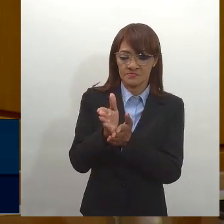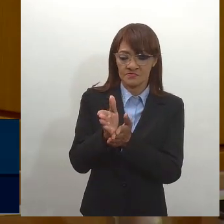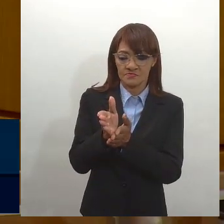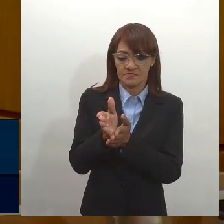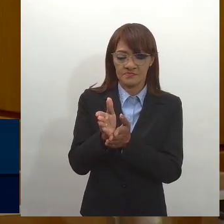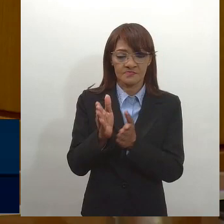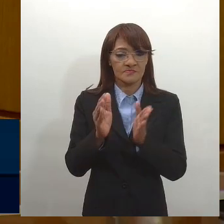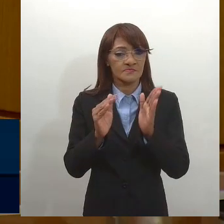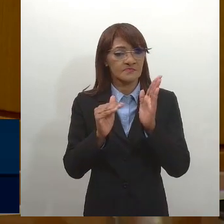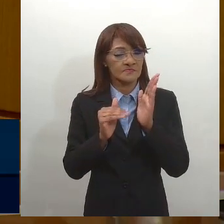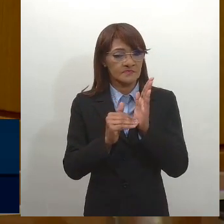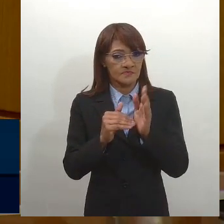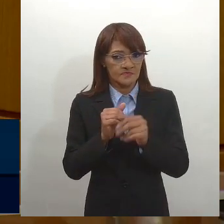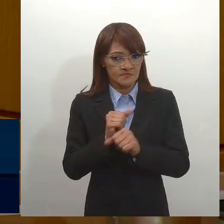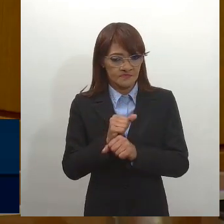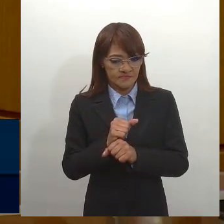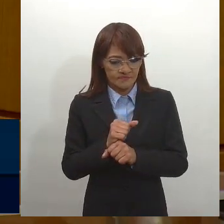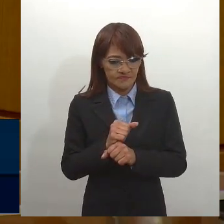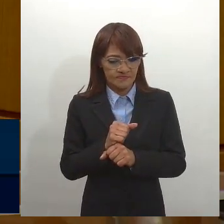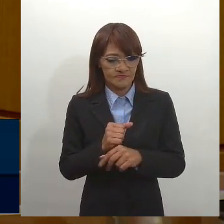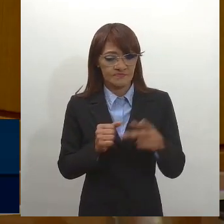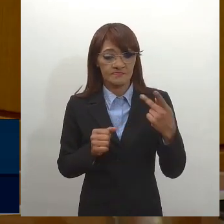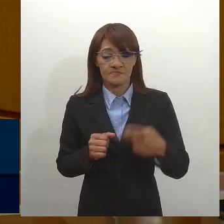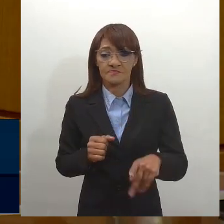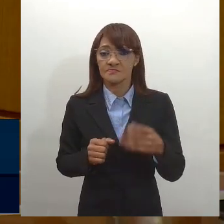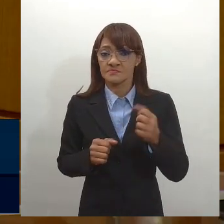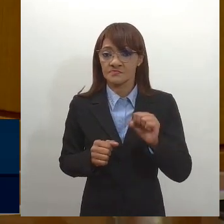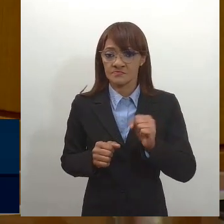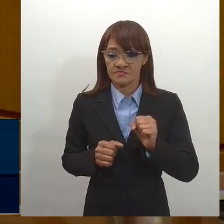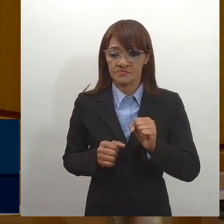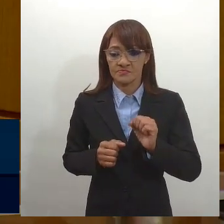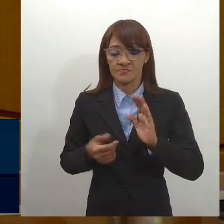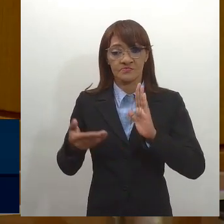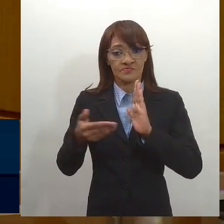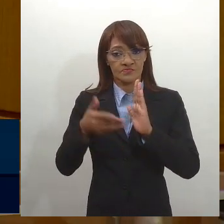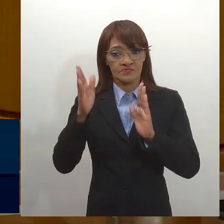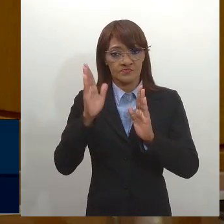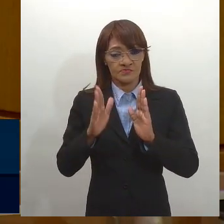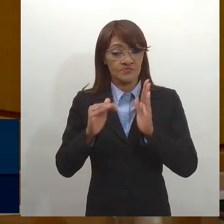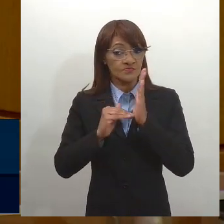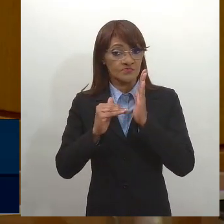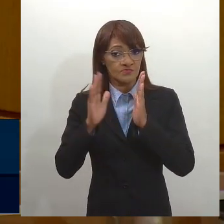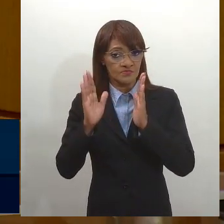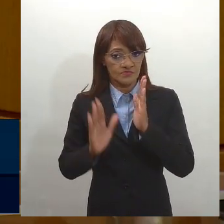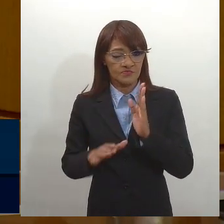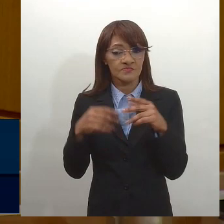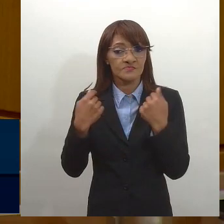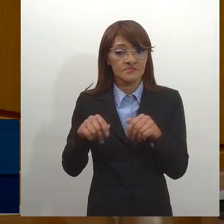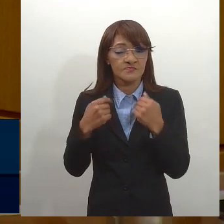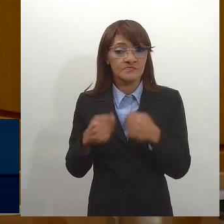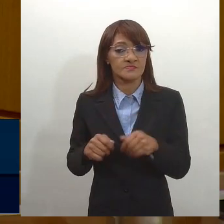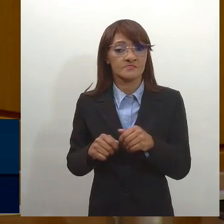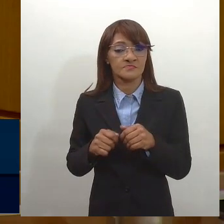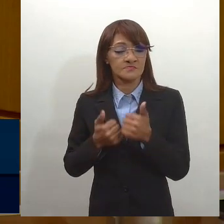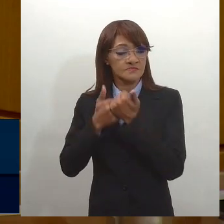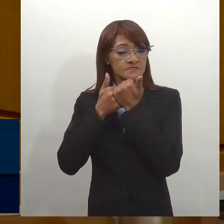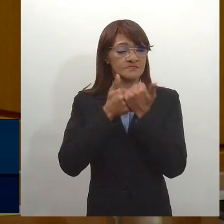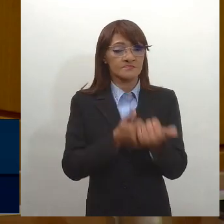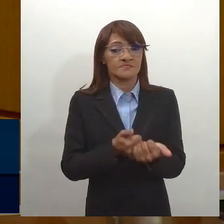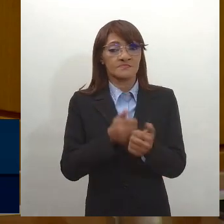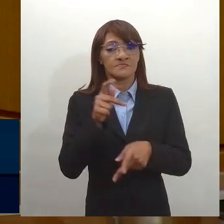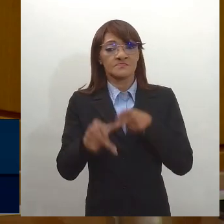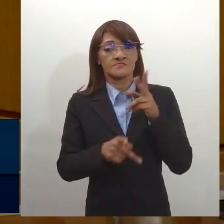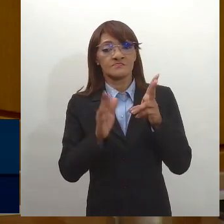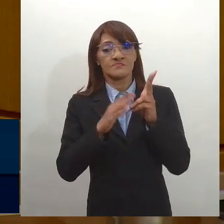federal de Sergipe, no Congresso Federal, precisa defender os povos indígenas sergipanos,